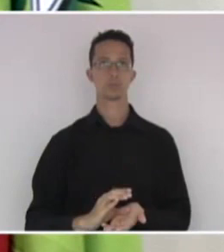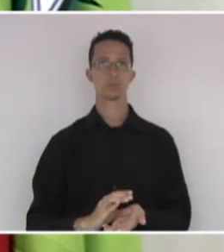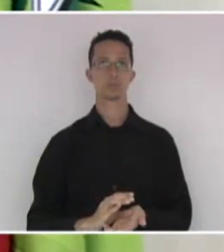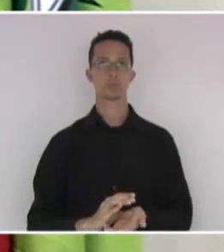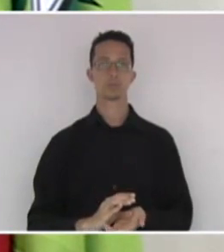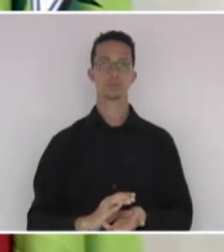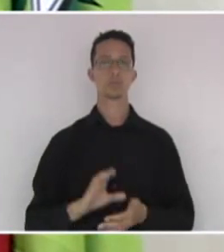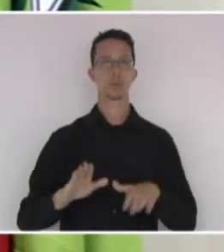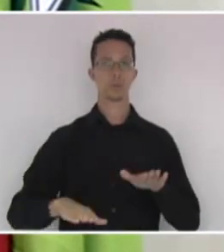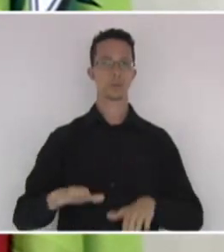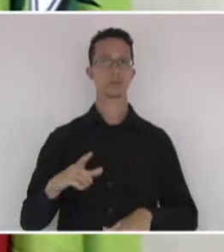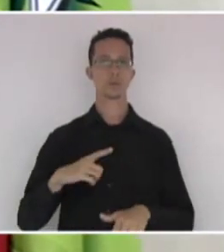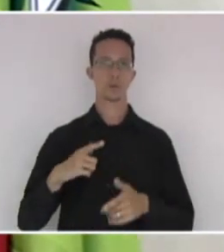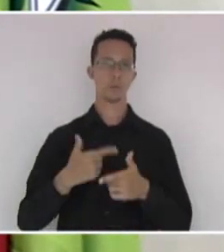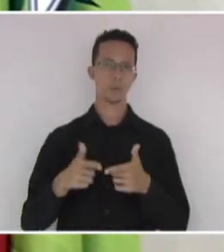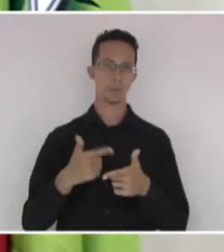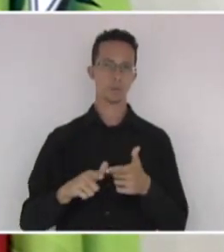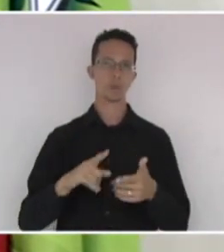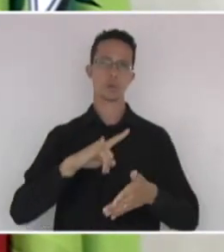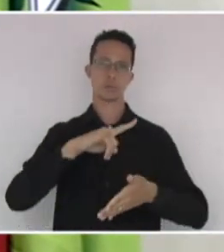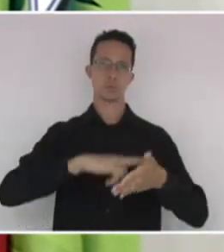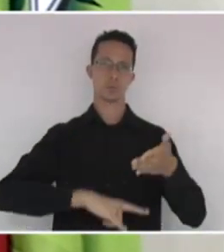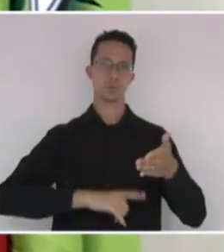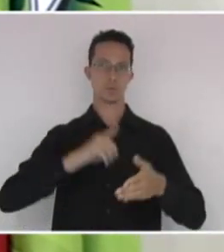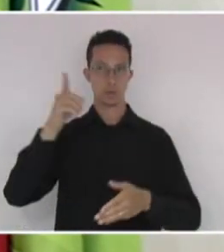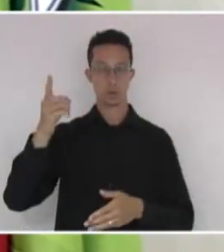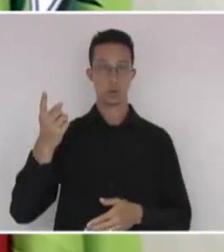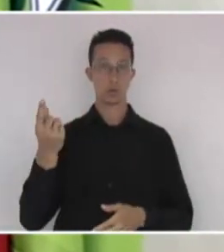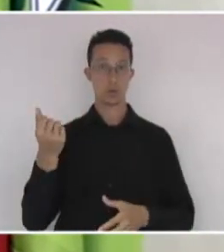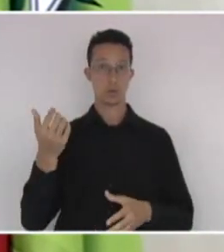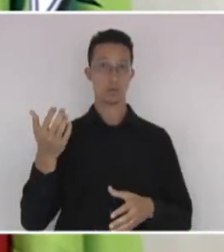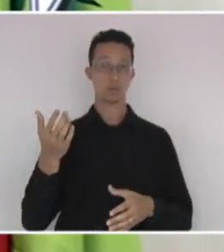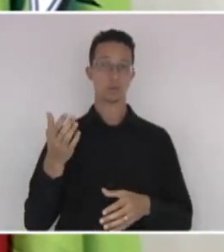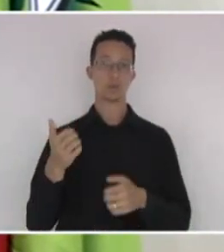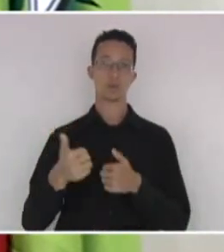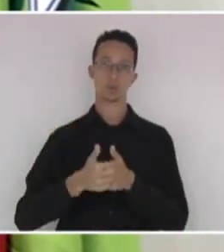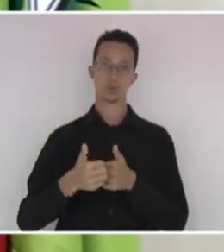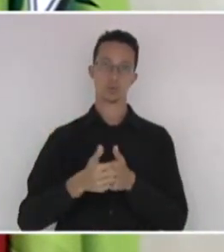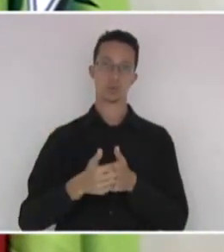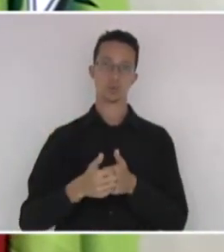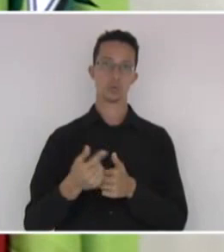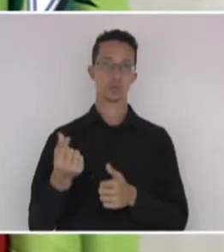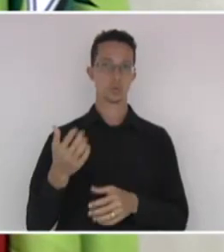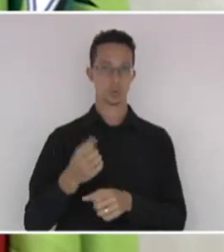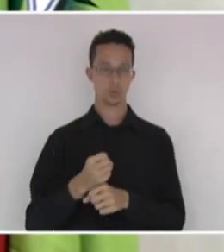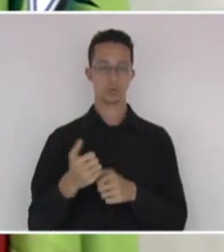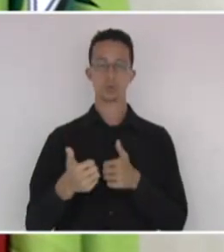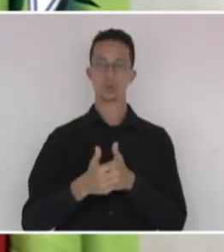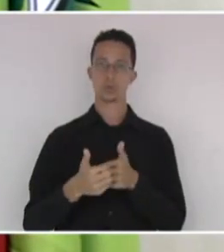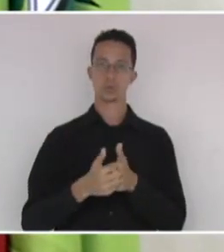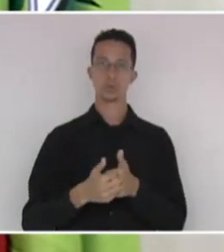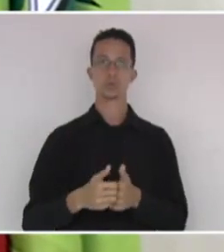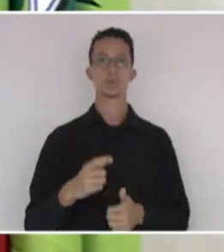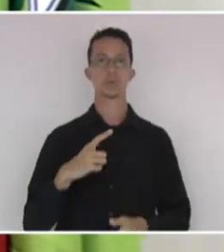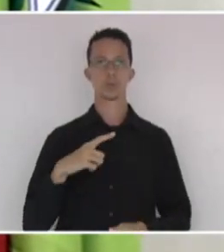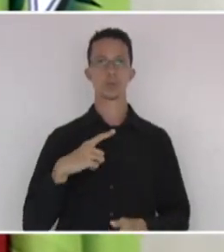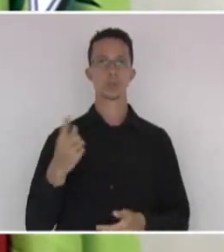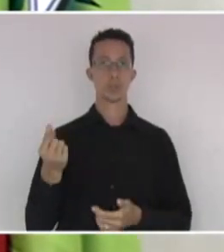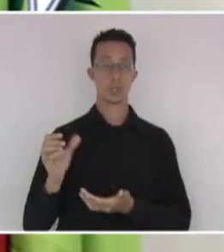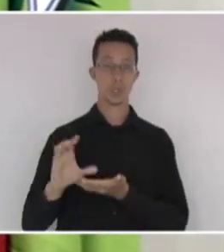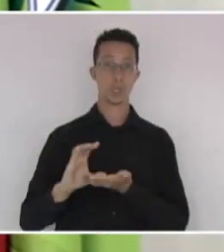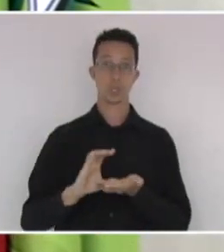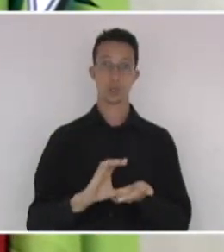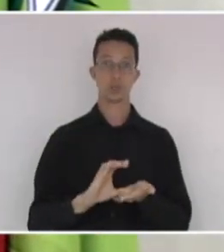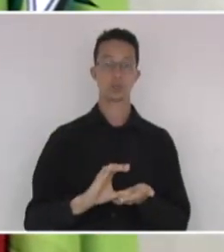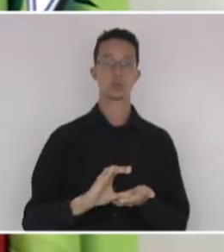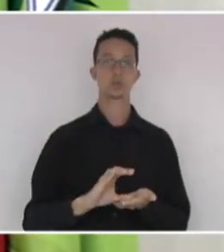questões burocráticas em relação ao Tribunal de Contas, mas há recursos do Ciretran, enfim, em torno aí de R$2.500.000,